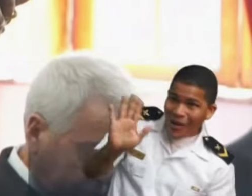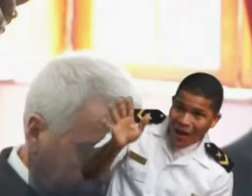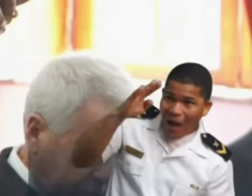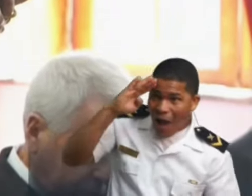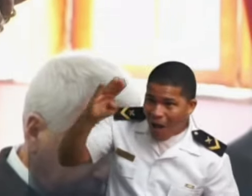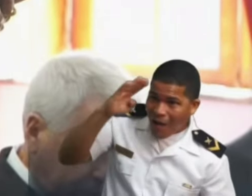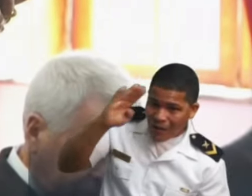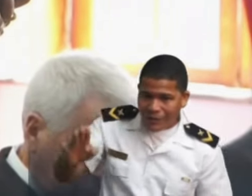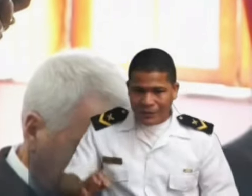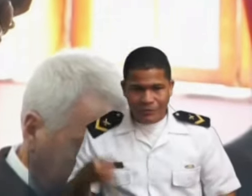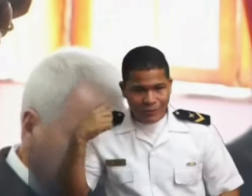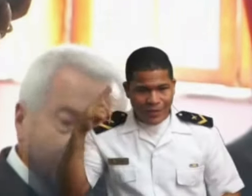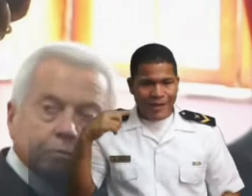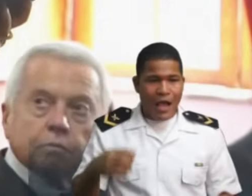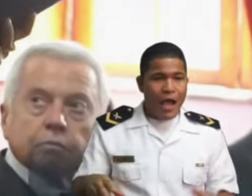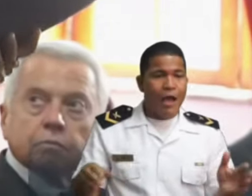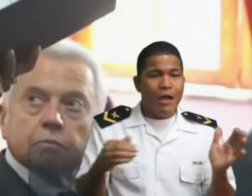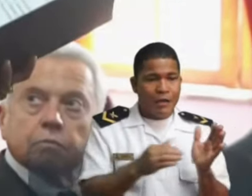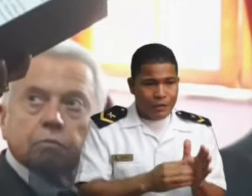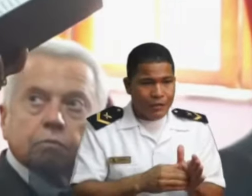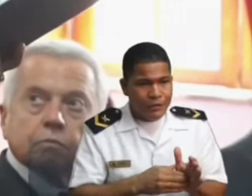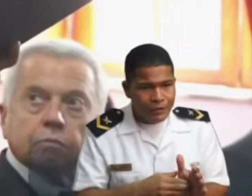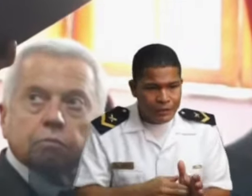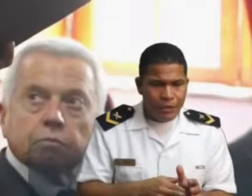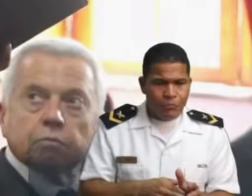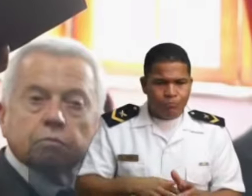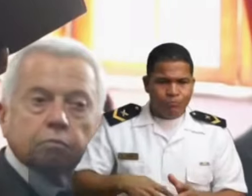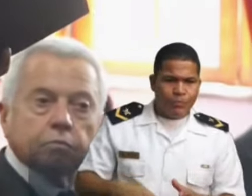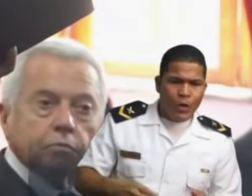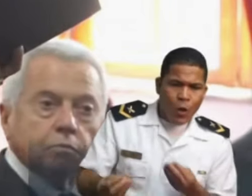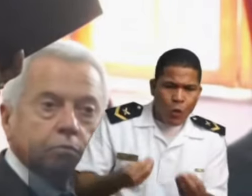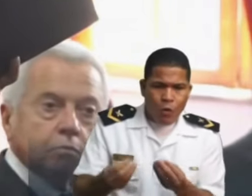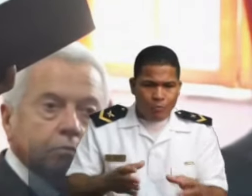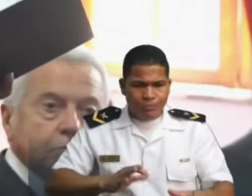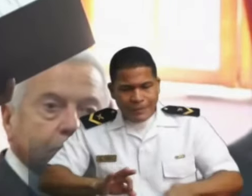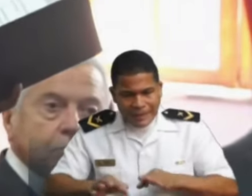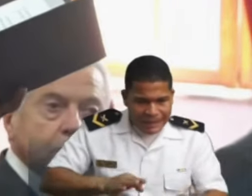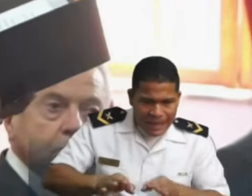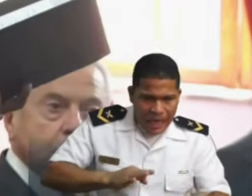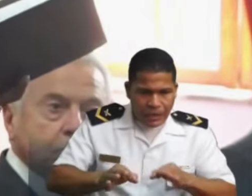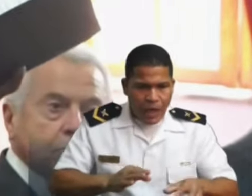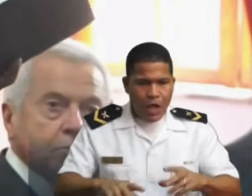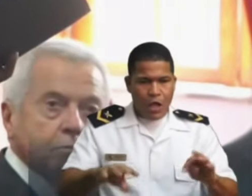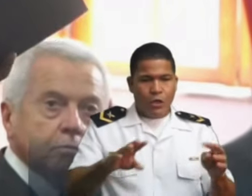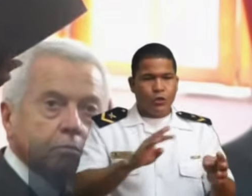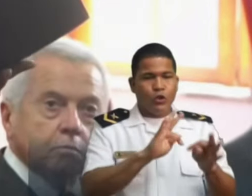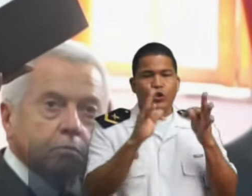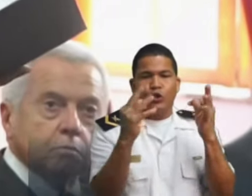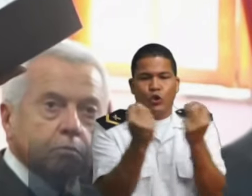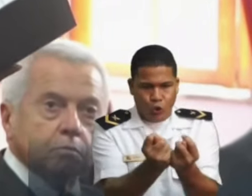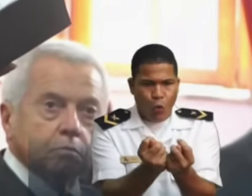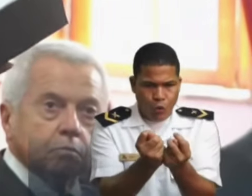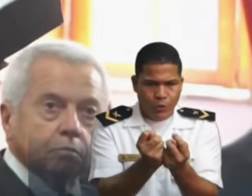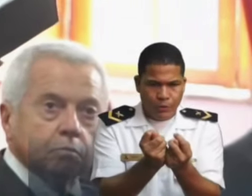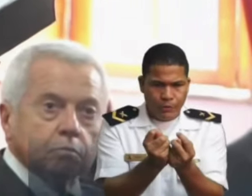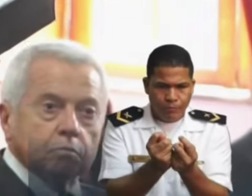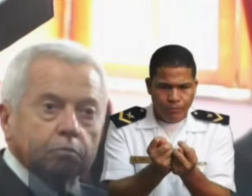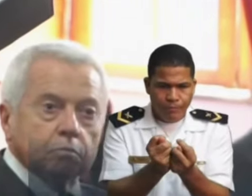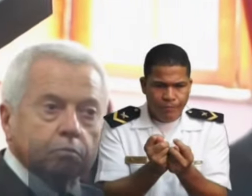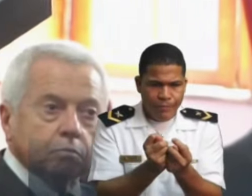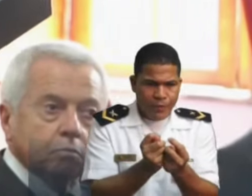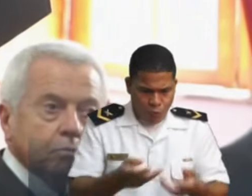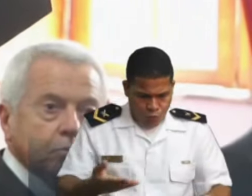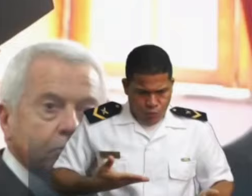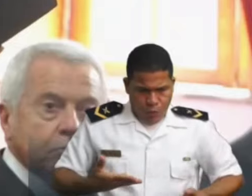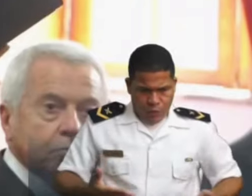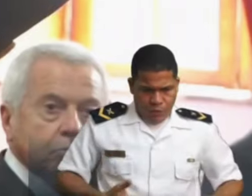o obsequioso atendimento que recebemos de toda a tripulação, desde o servidor mais simples até o